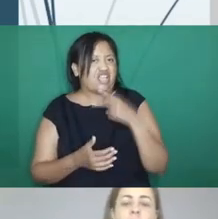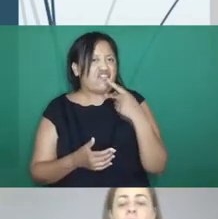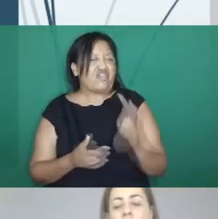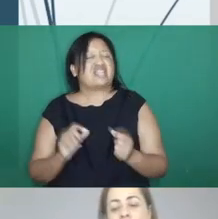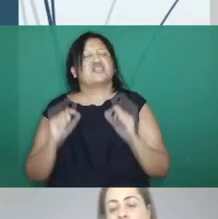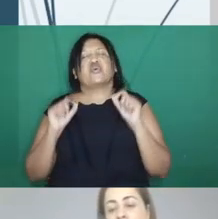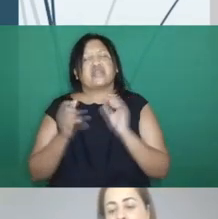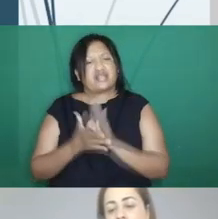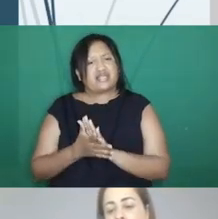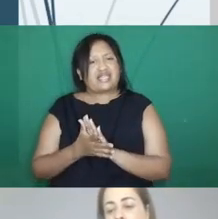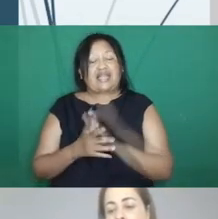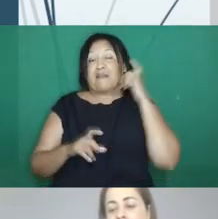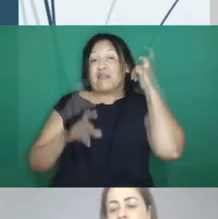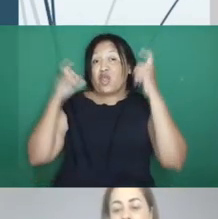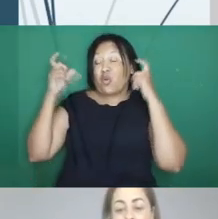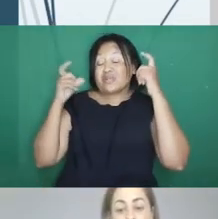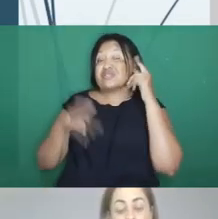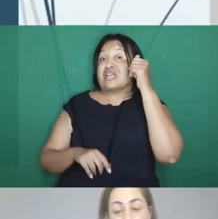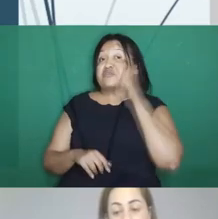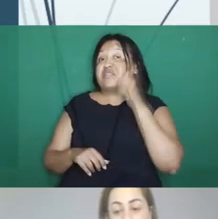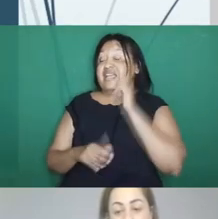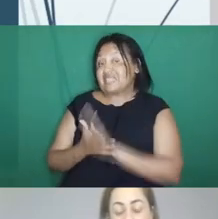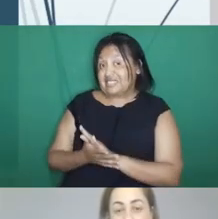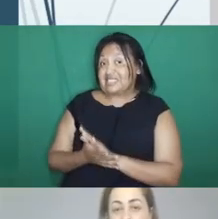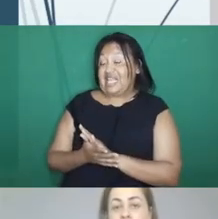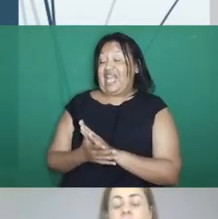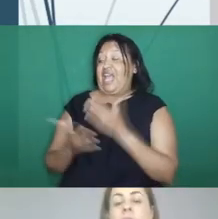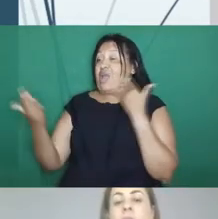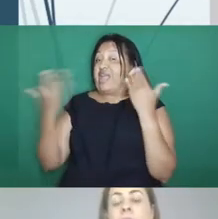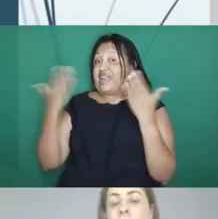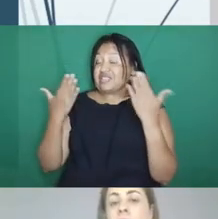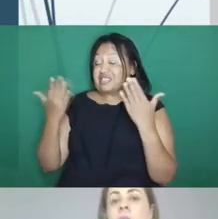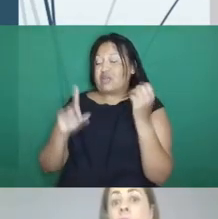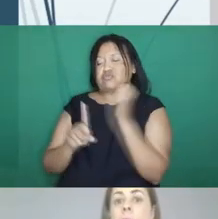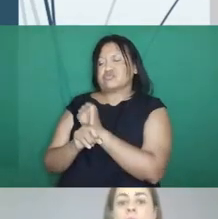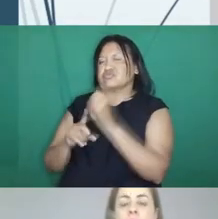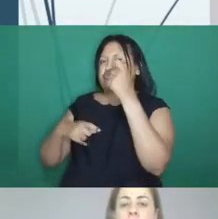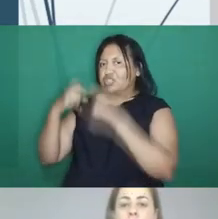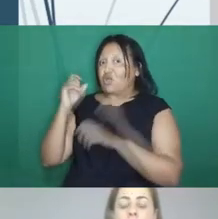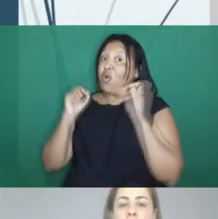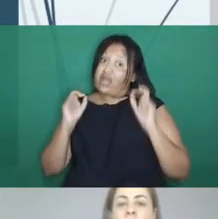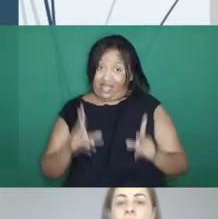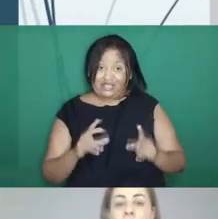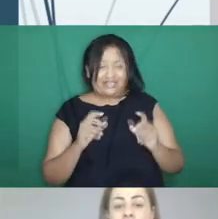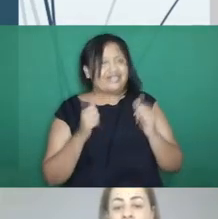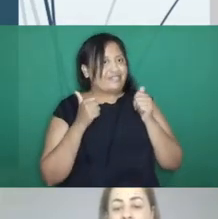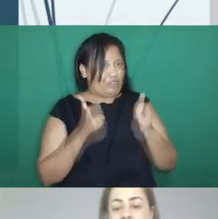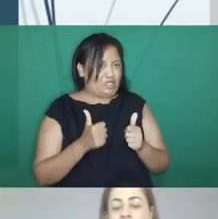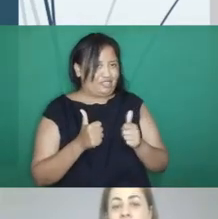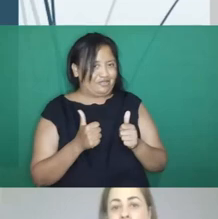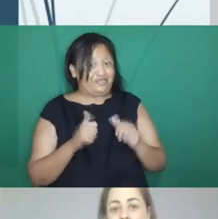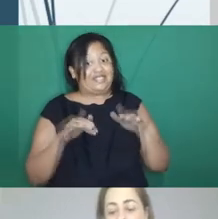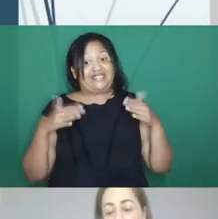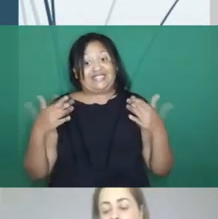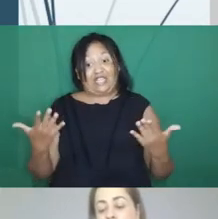bem isso a gente tá falando aqui realmente dessa preocupação das mulheres em relação ao abuso sexual Ok gente